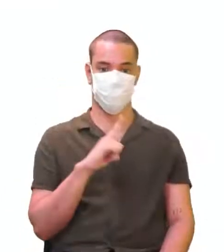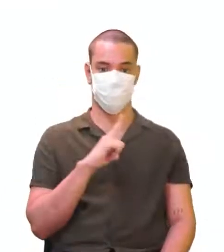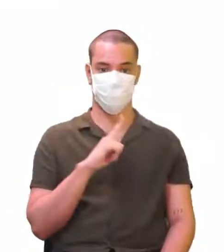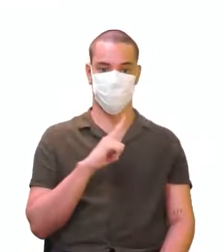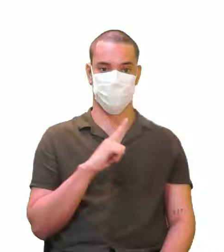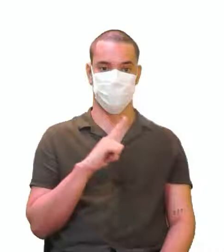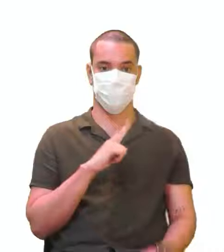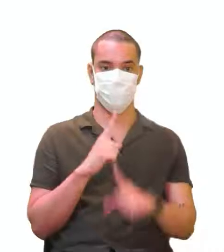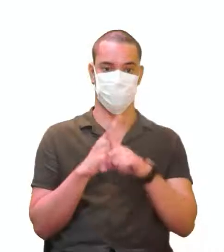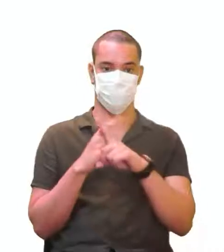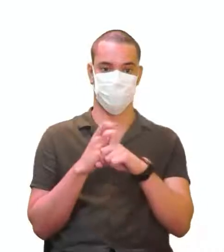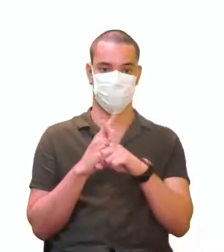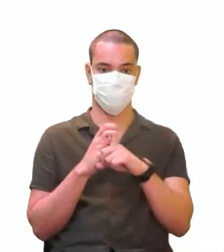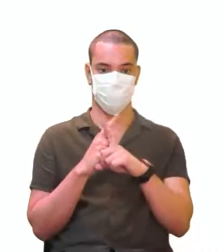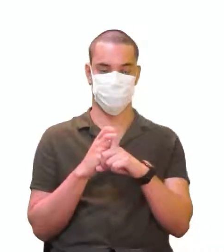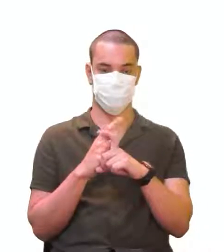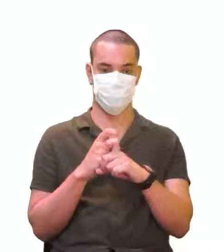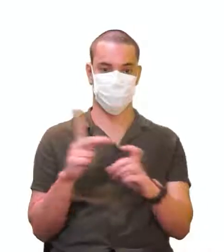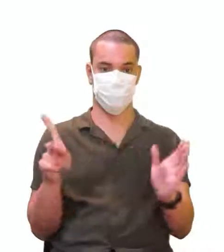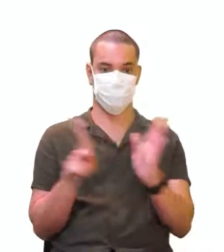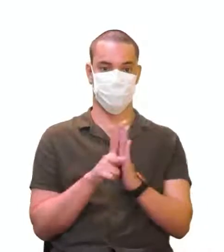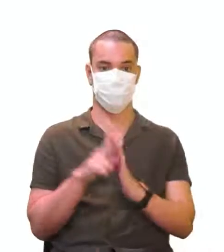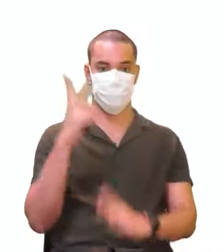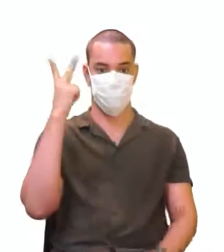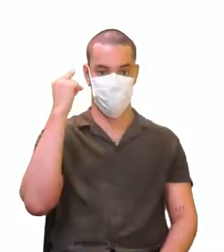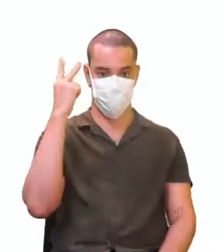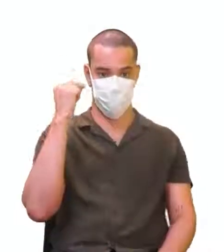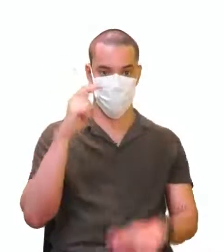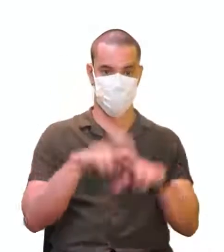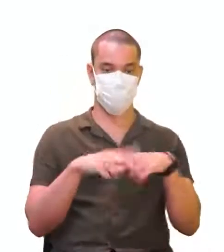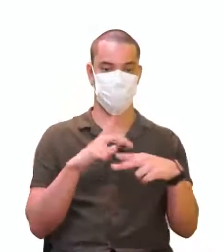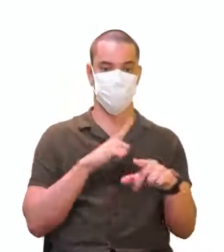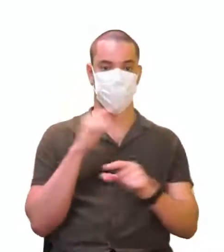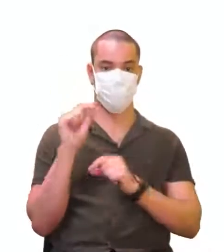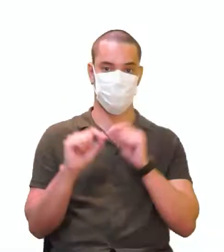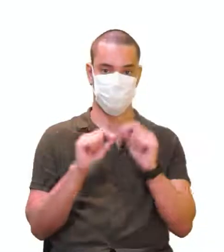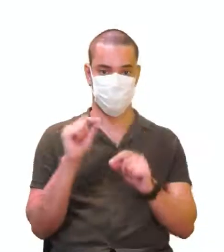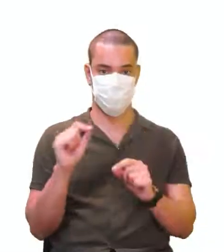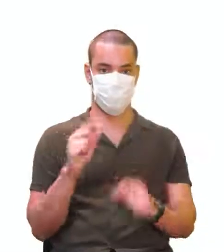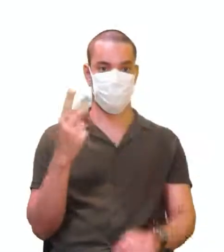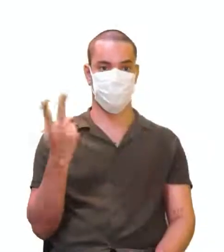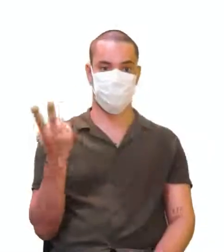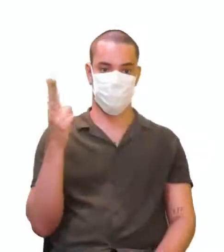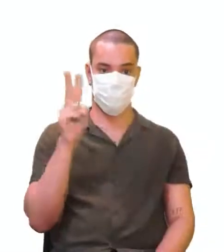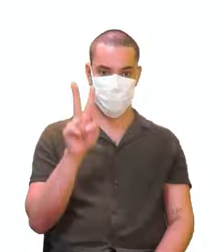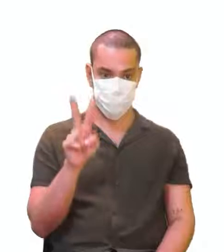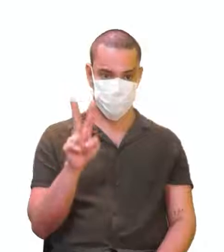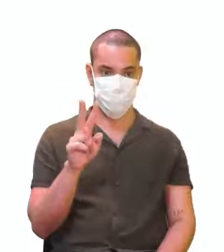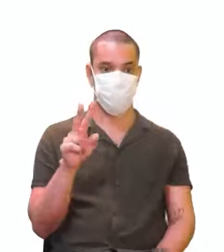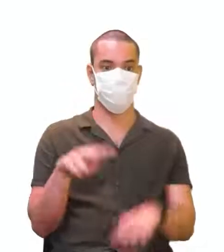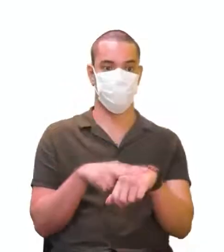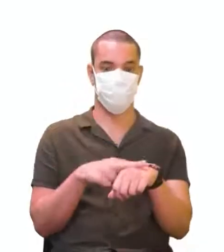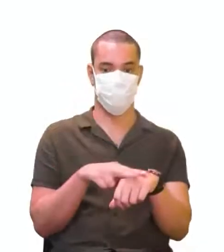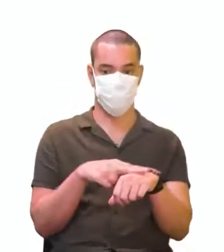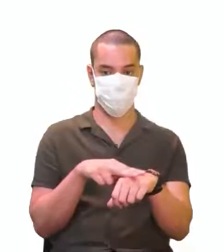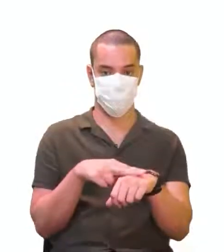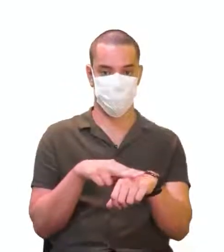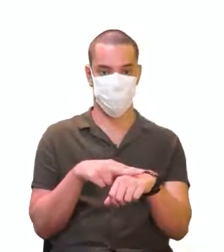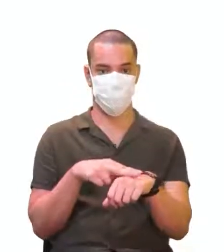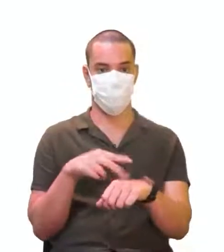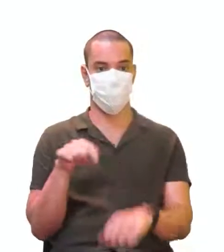nos cromossomos na questão normal. Então, você tem aí um parzinho de cromossomos homólogos, o verdinho e